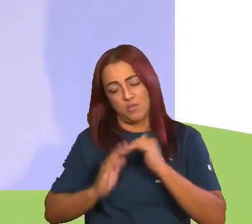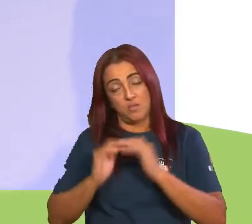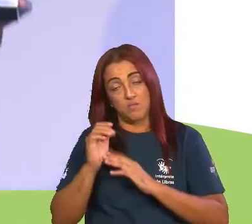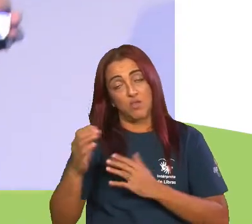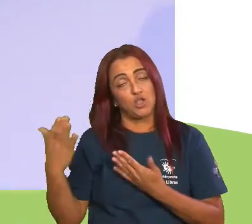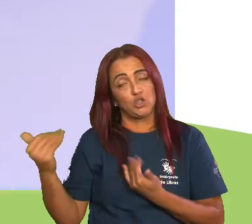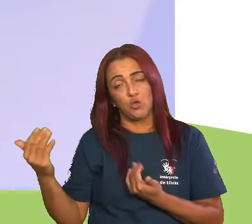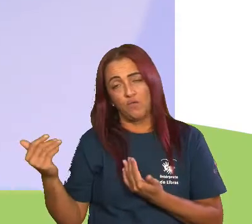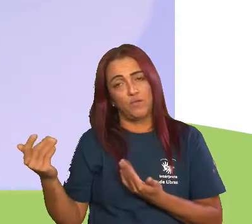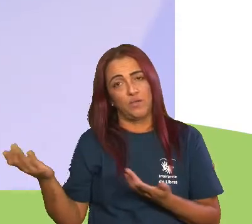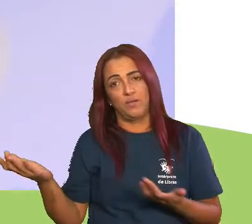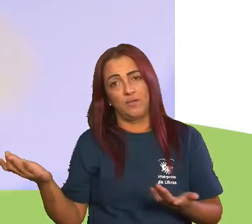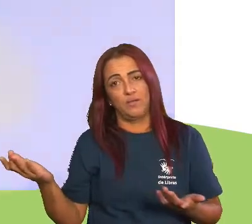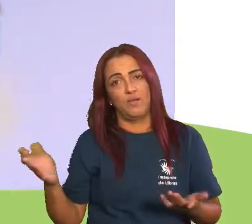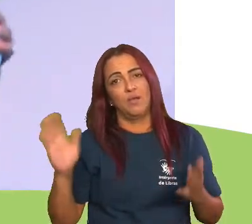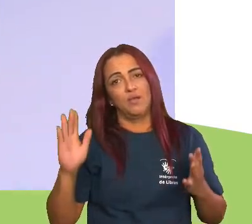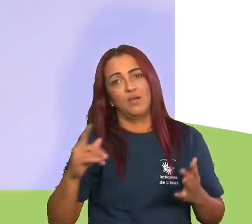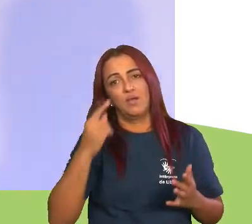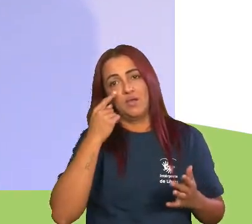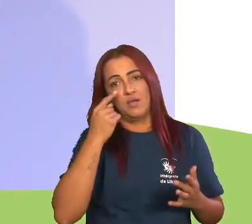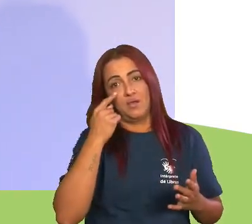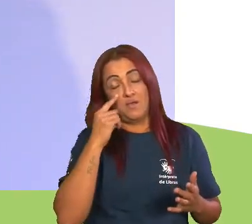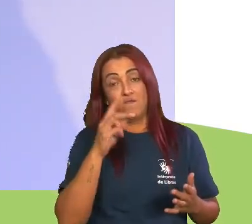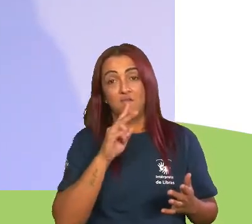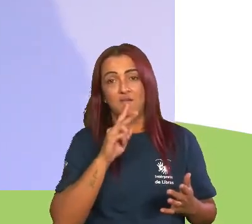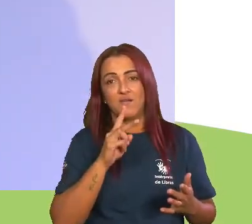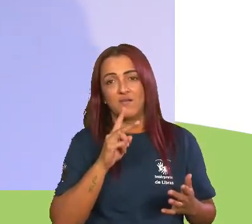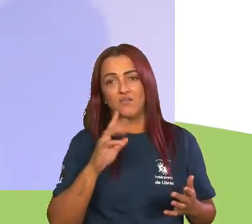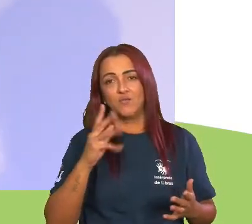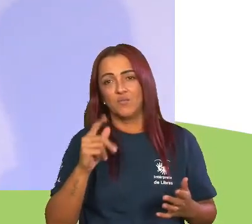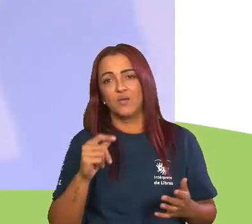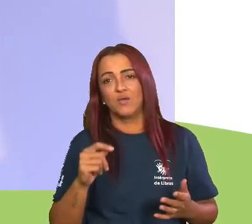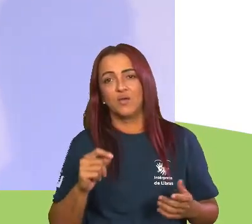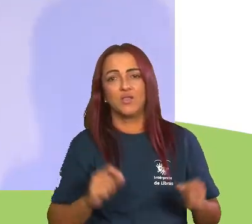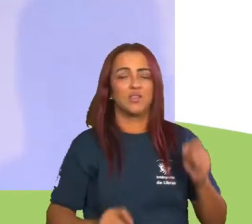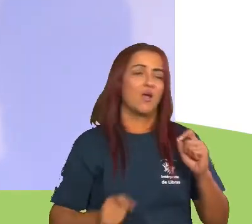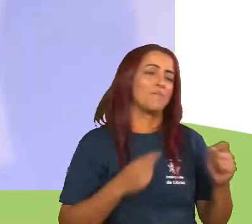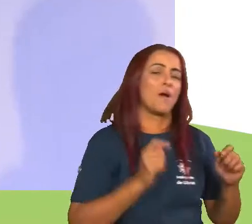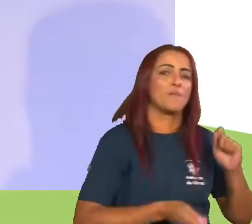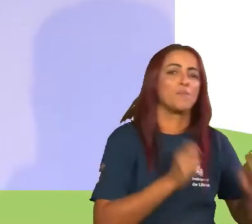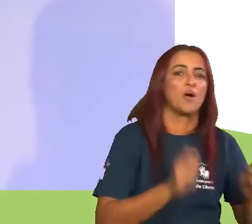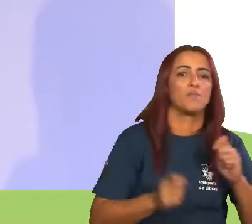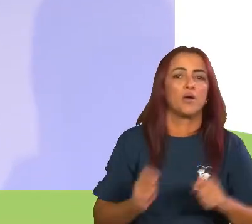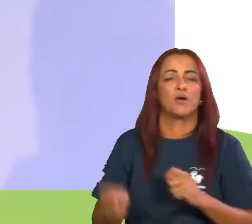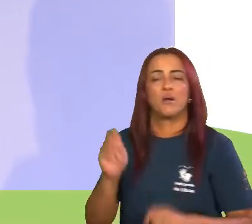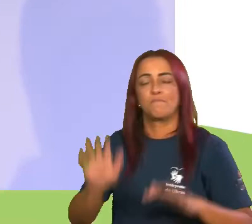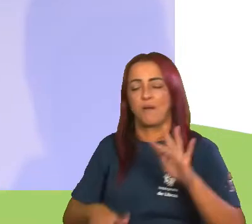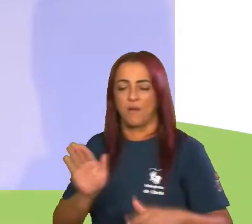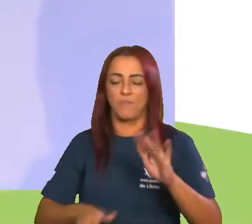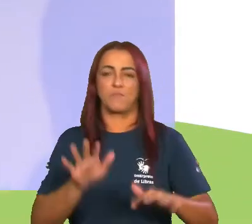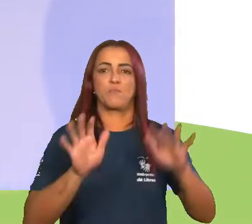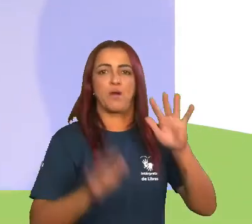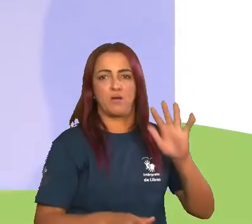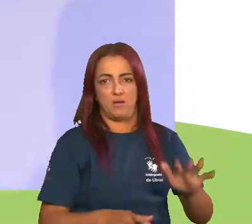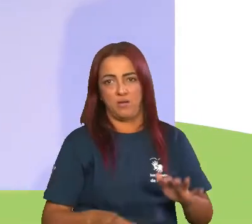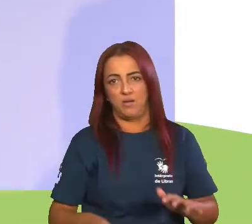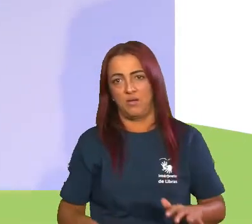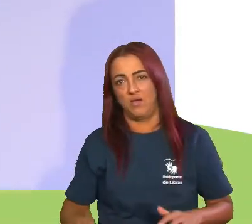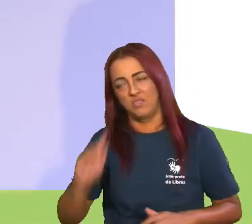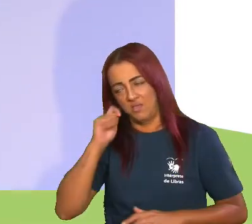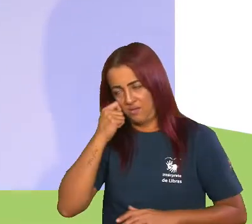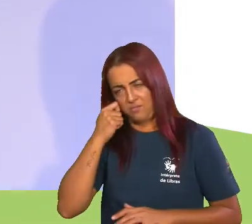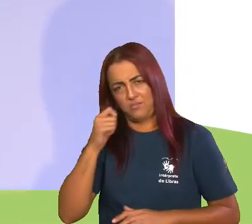é louro, dos olhos verdes. Todo mundo diz que quem toca percussão, quem tem muito ritmo, é o mundo